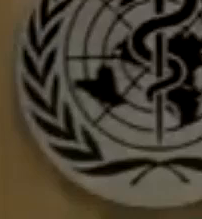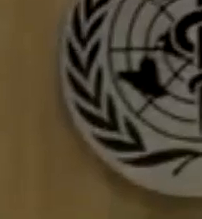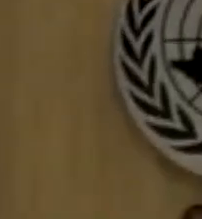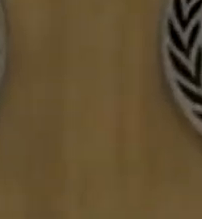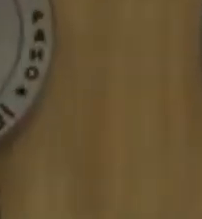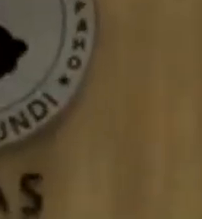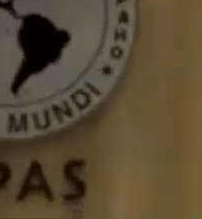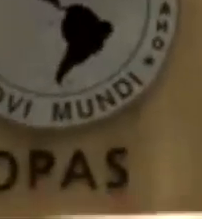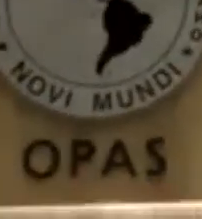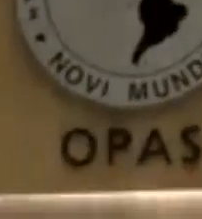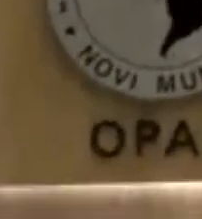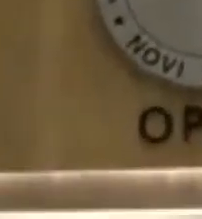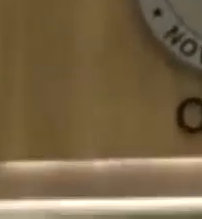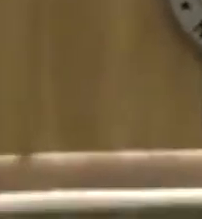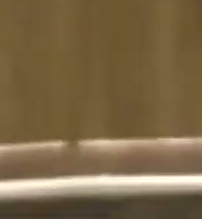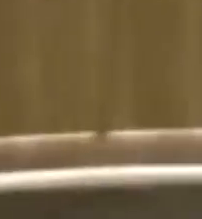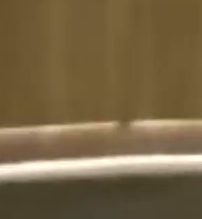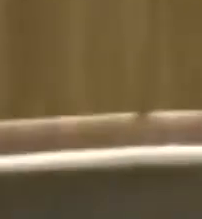Sim, tú.